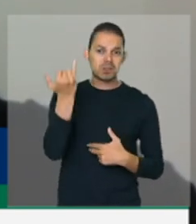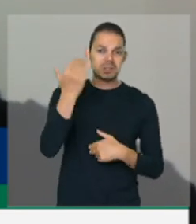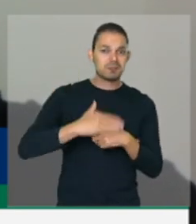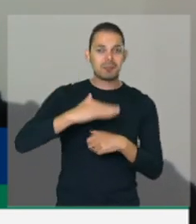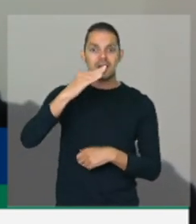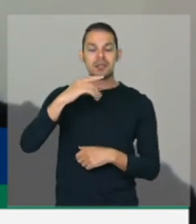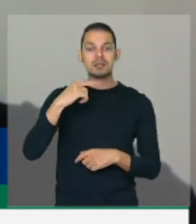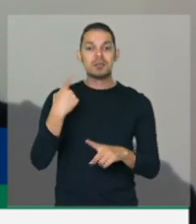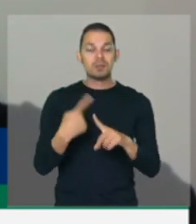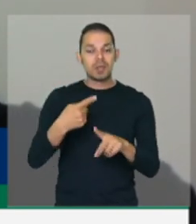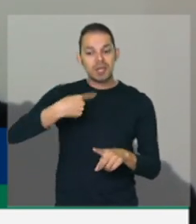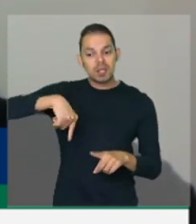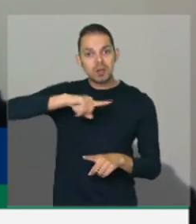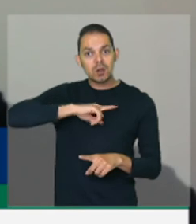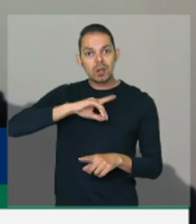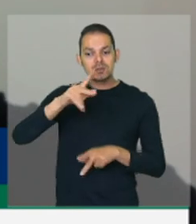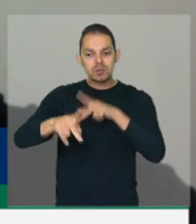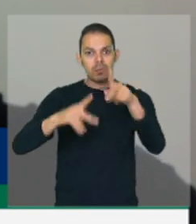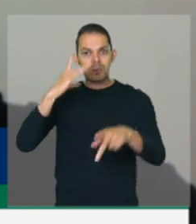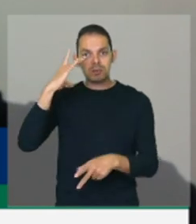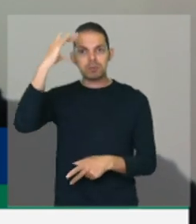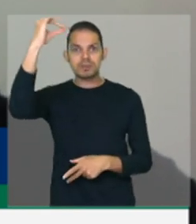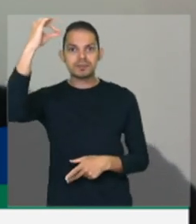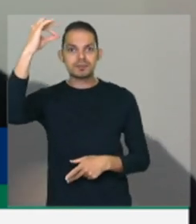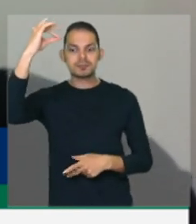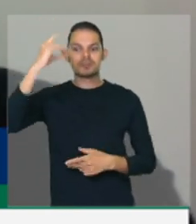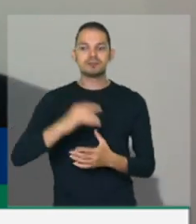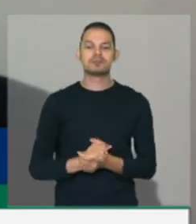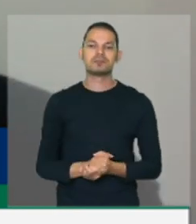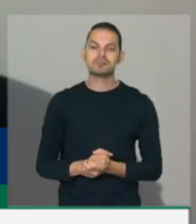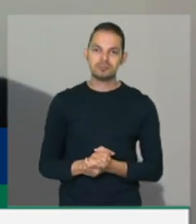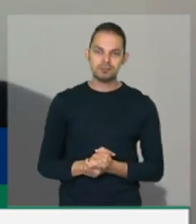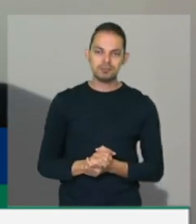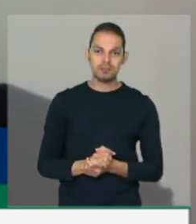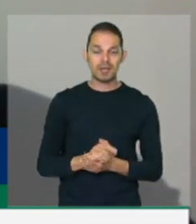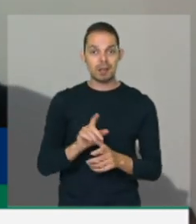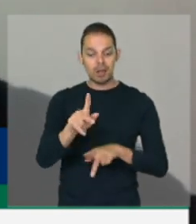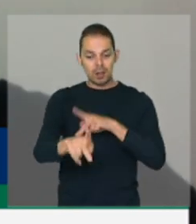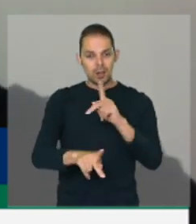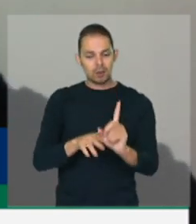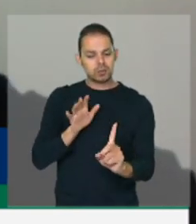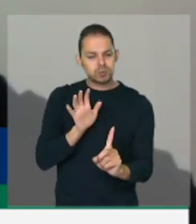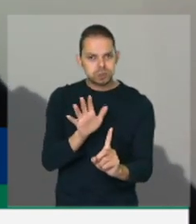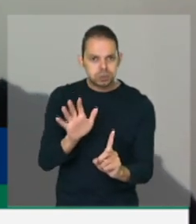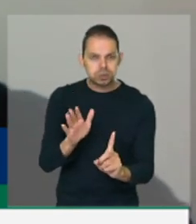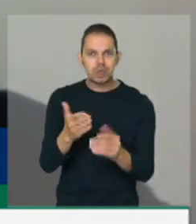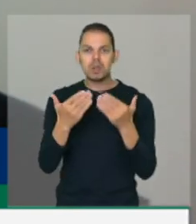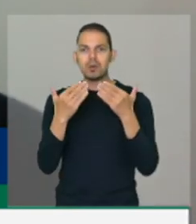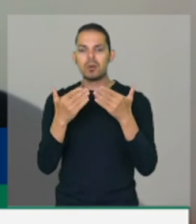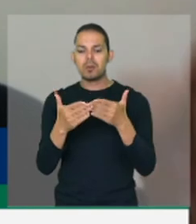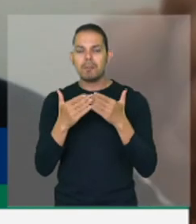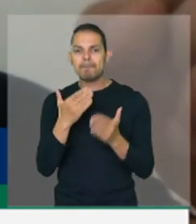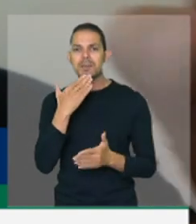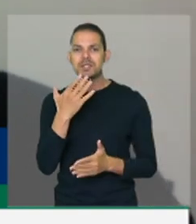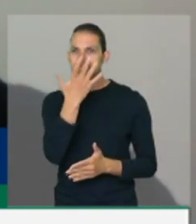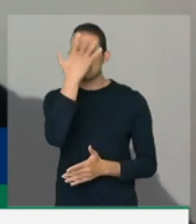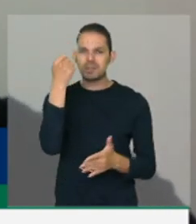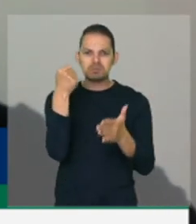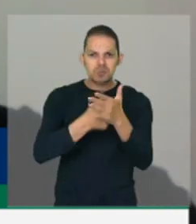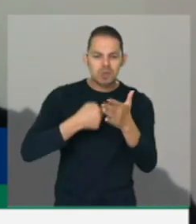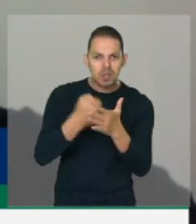somos eleitos pelo povo e, portanto, por pressão popular, pelo pedido de ativistas,